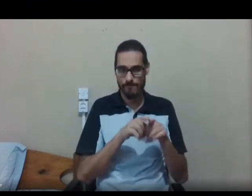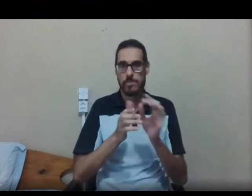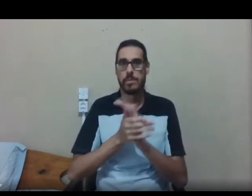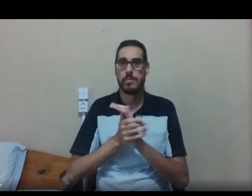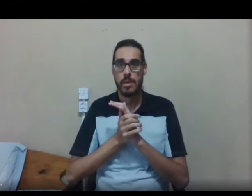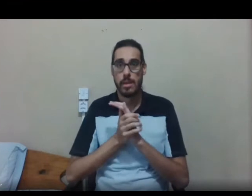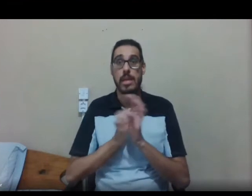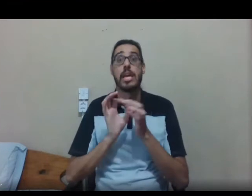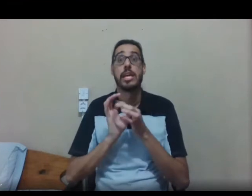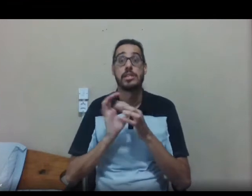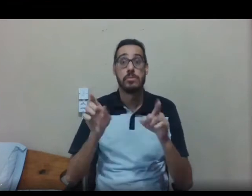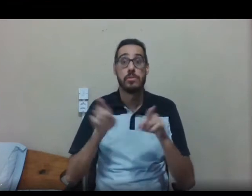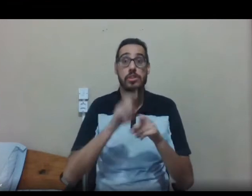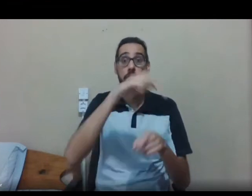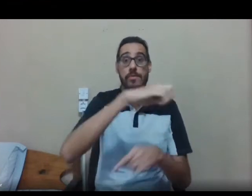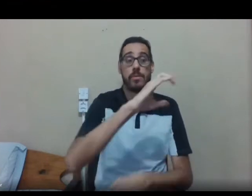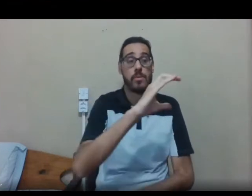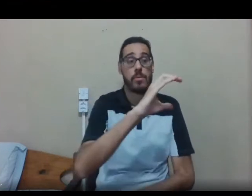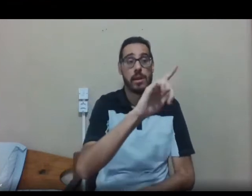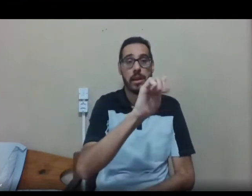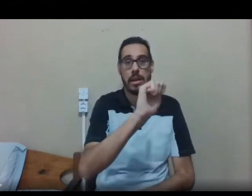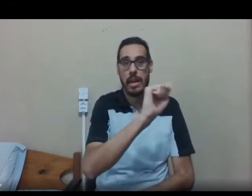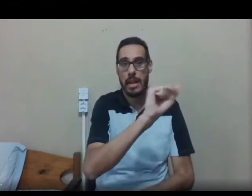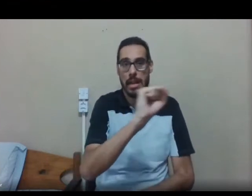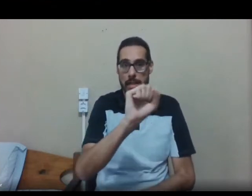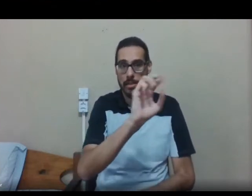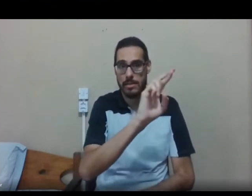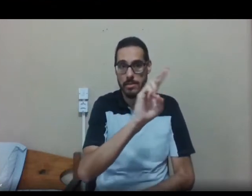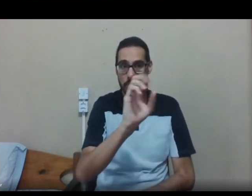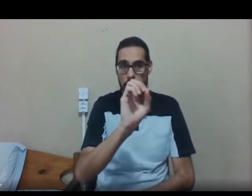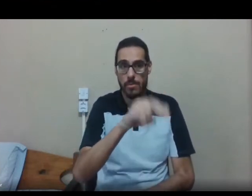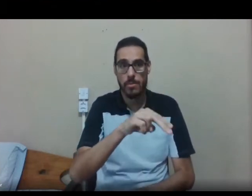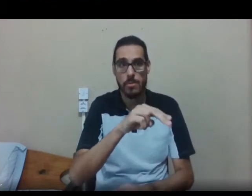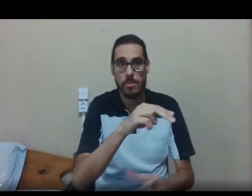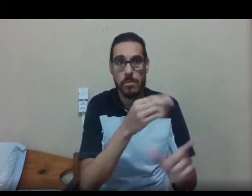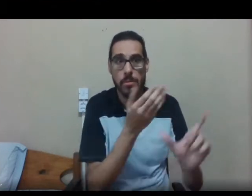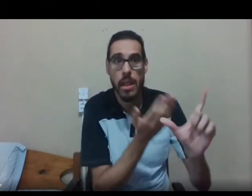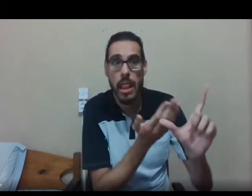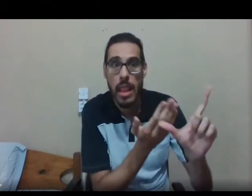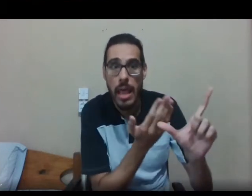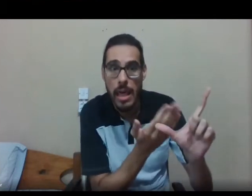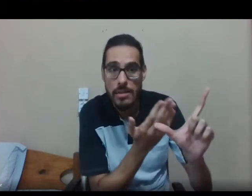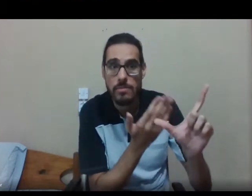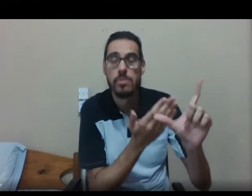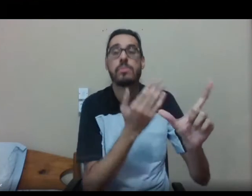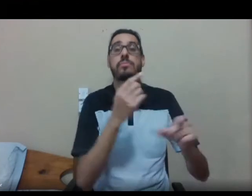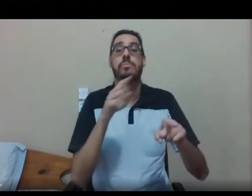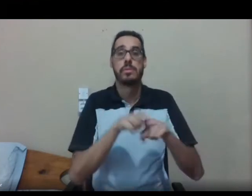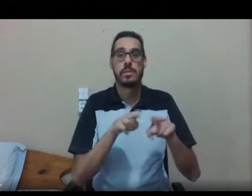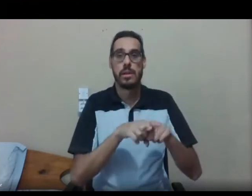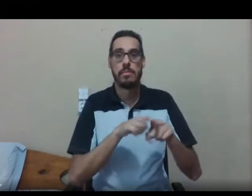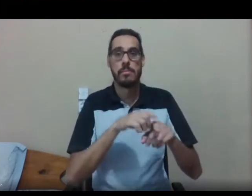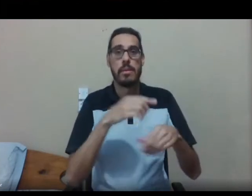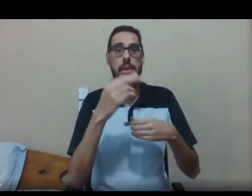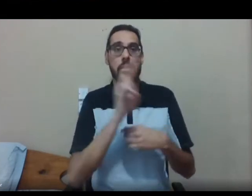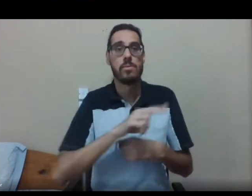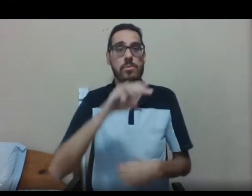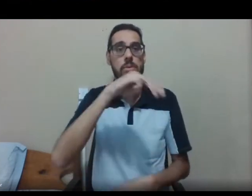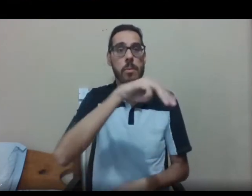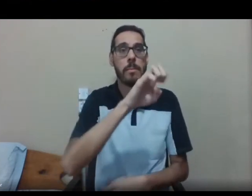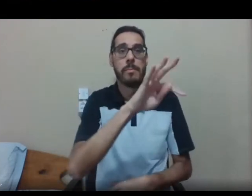professor no formato agora não presencial. Tá bom? É importante a gente consultar, ter acesso a